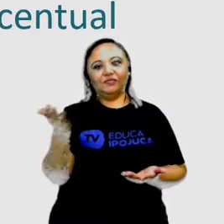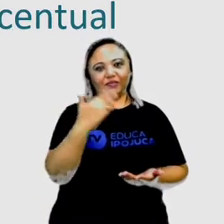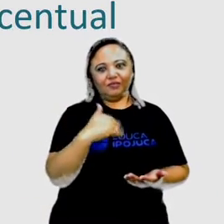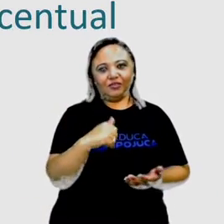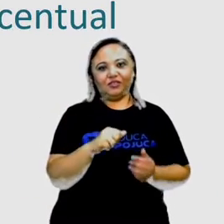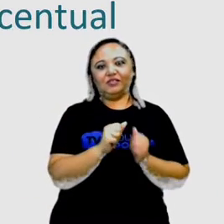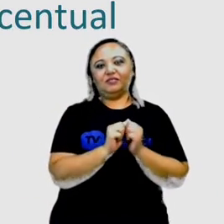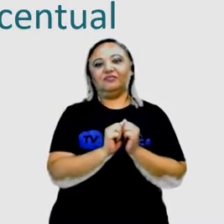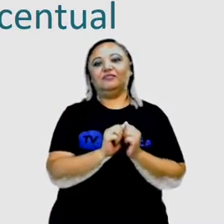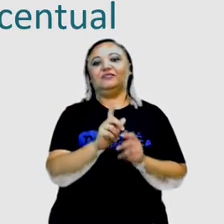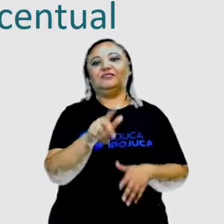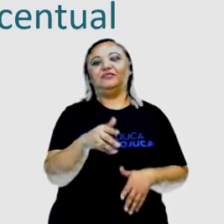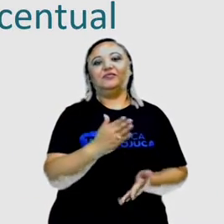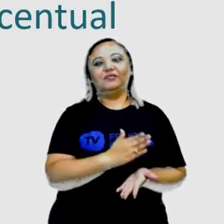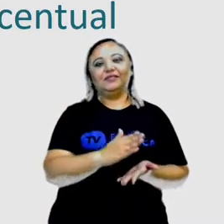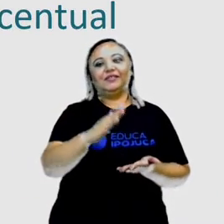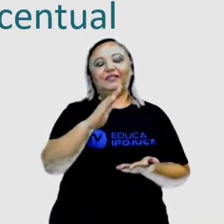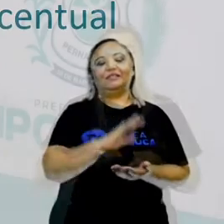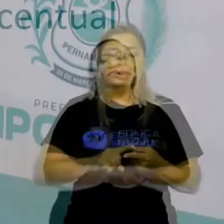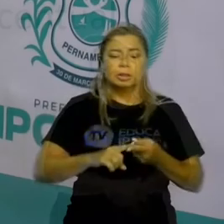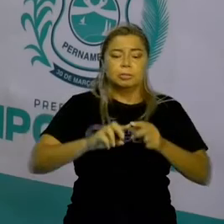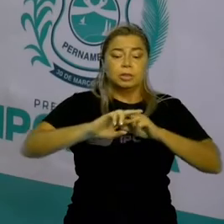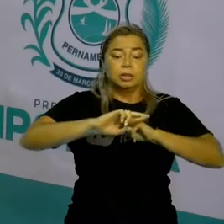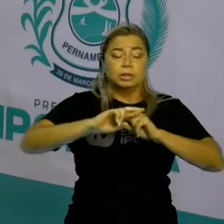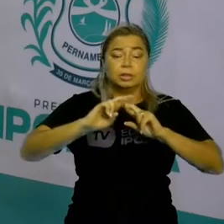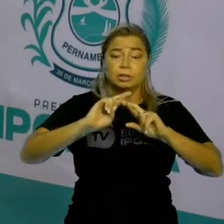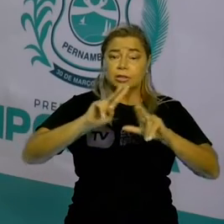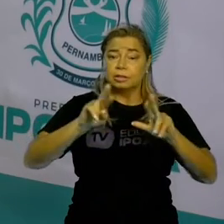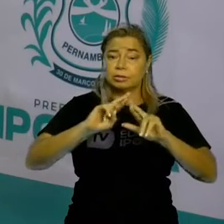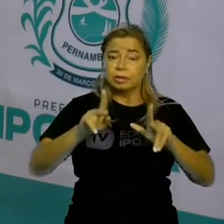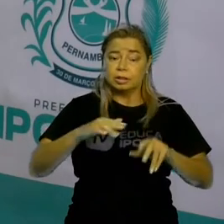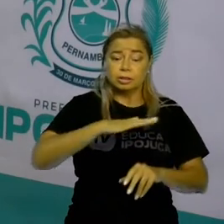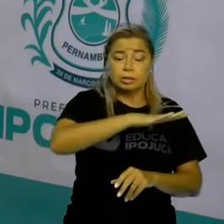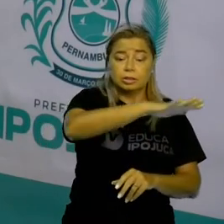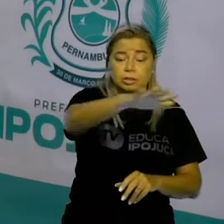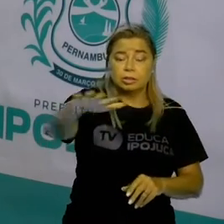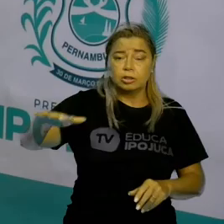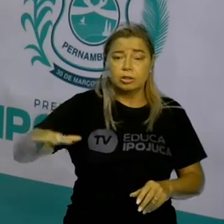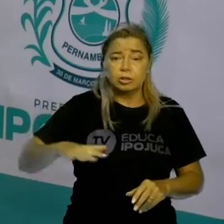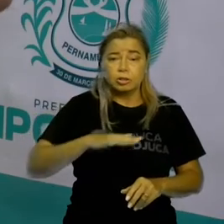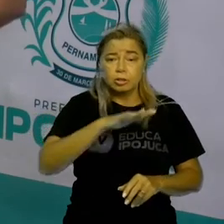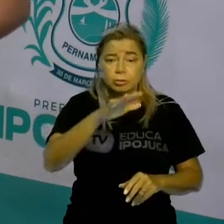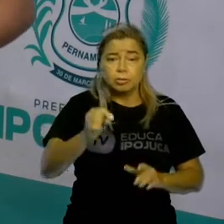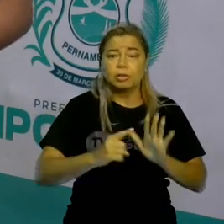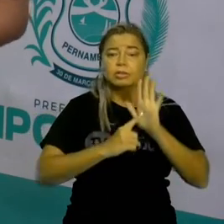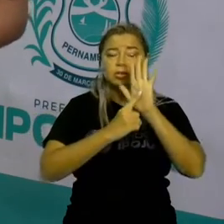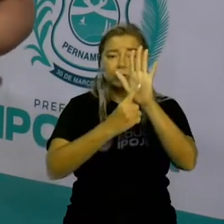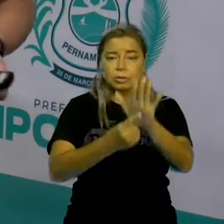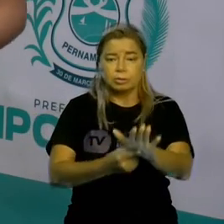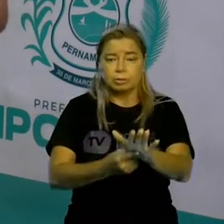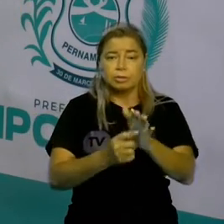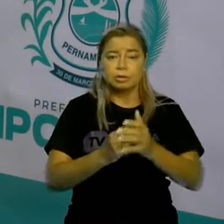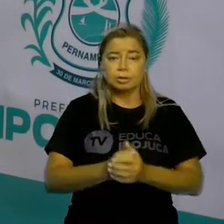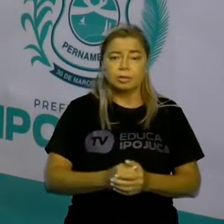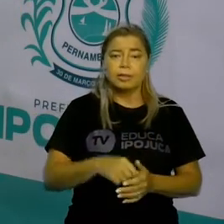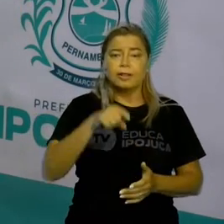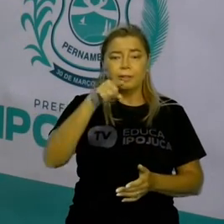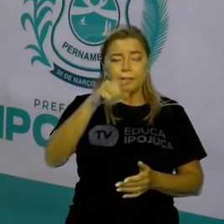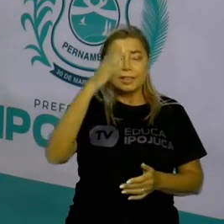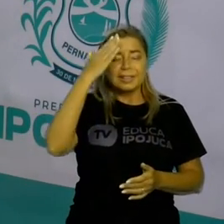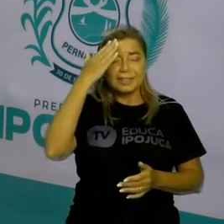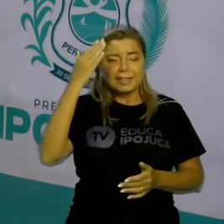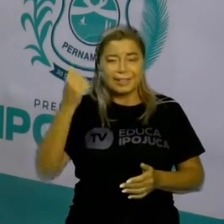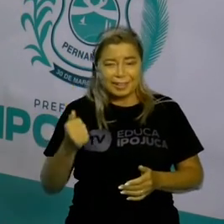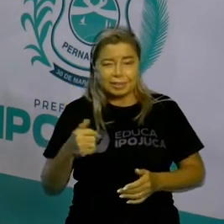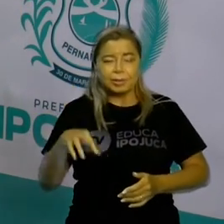chega junto aqui. Vamos começar. Para isso, vou lembrar do nosso jogo da trilha. Lembra do Romeu e da Julieta, né? Pois